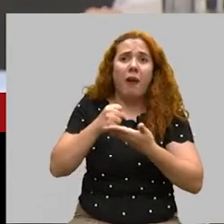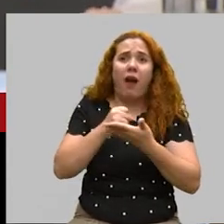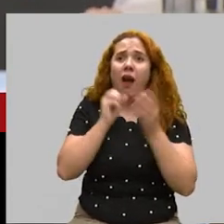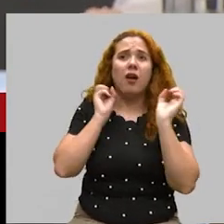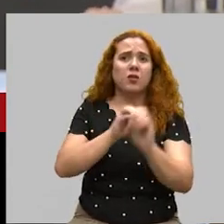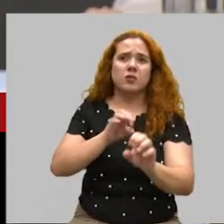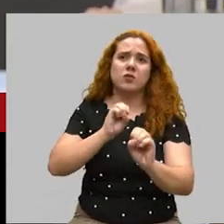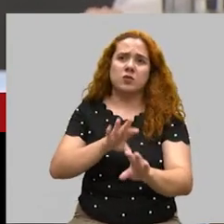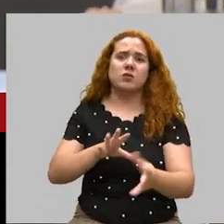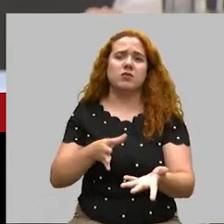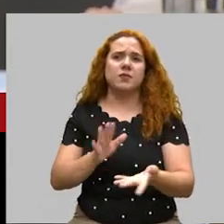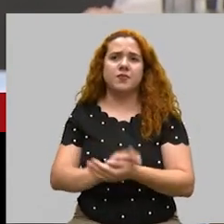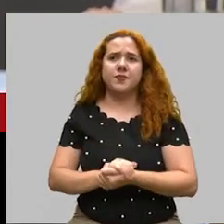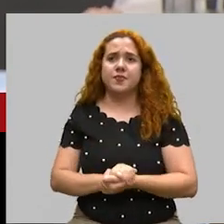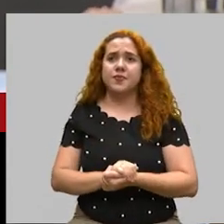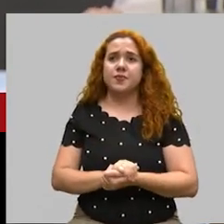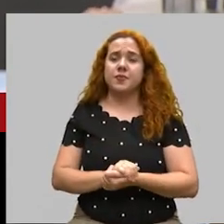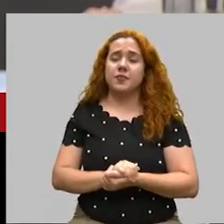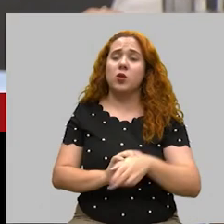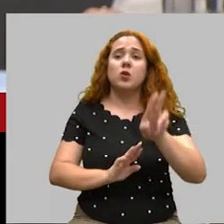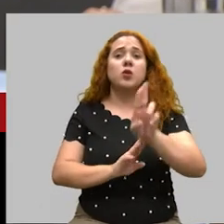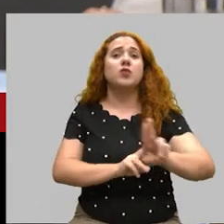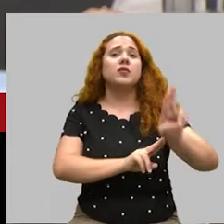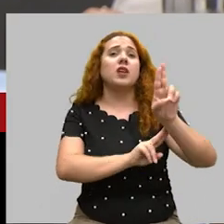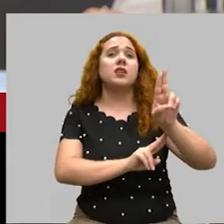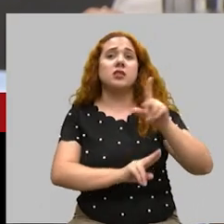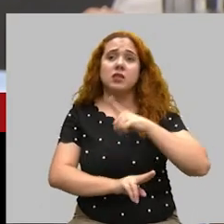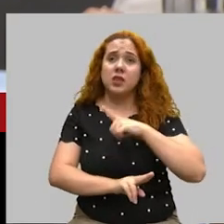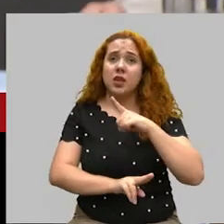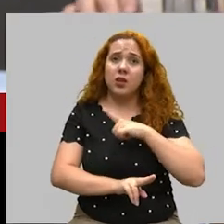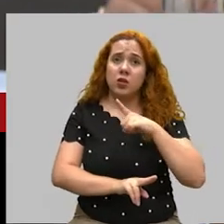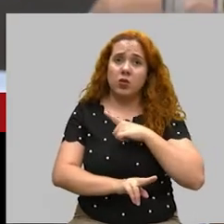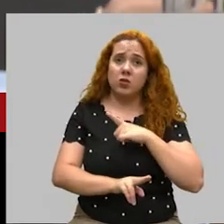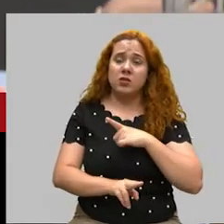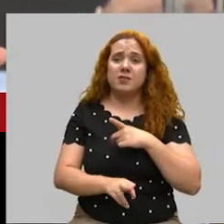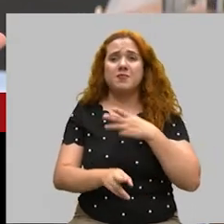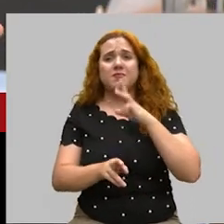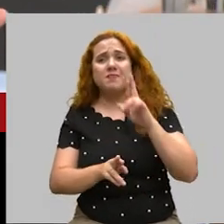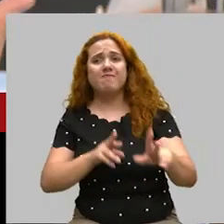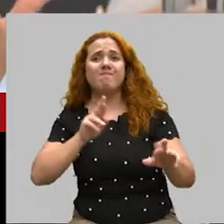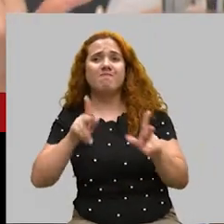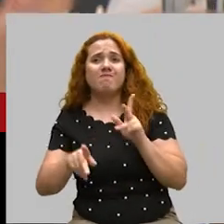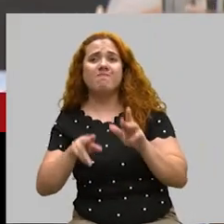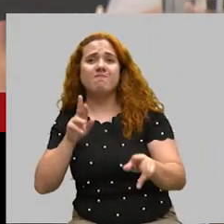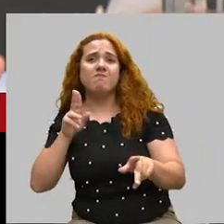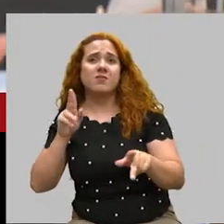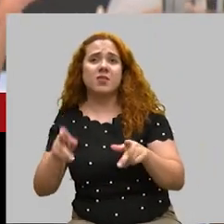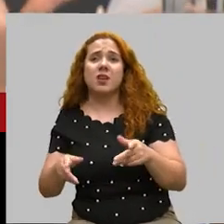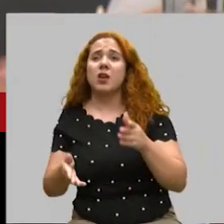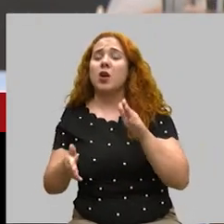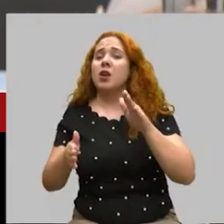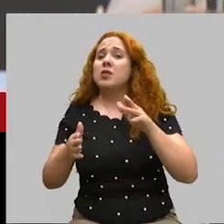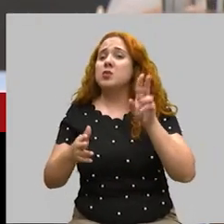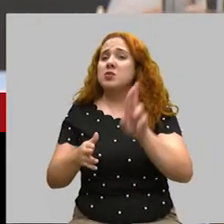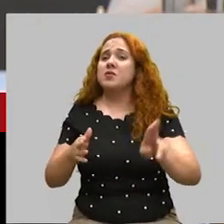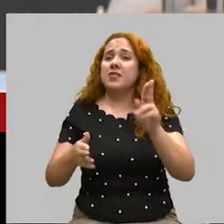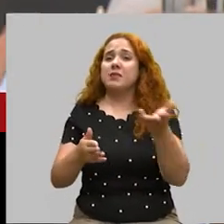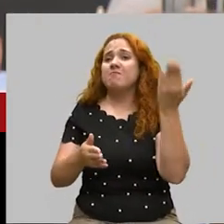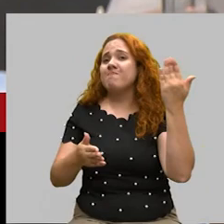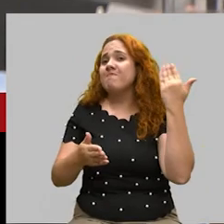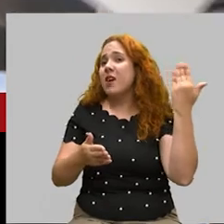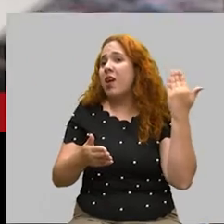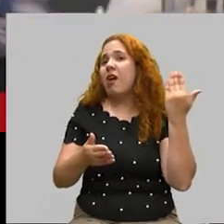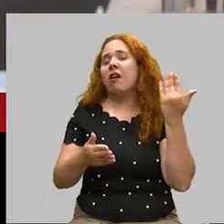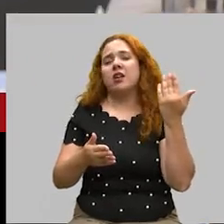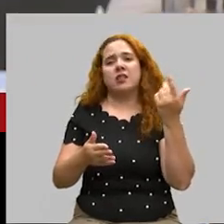situação toda mas assim a universidade nós temos Universidades em diferentes condições porque universidades mais antigas com mais estruturas né